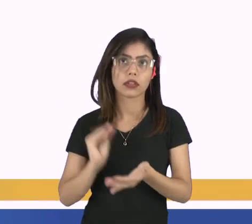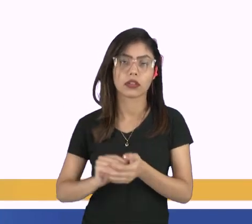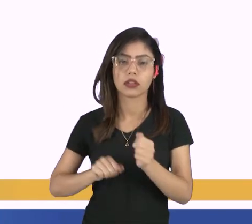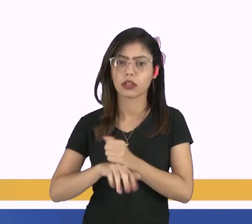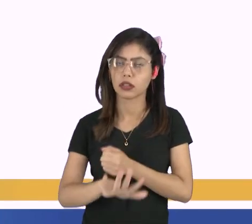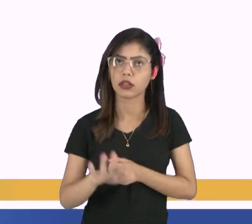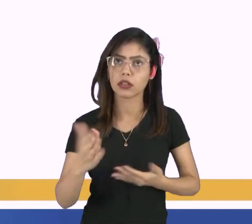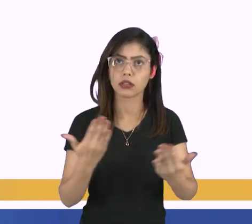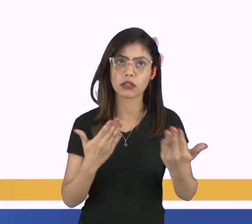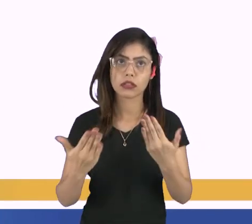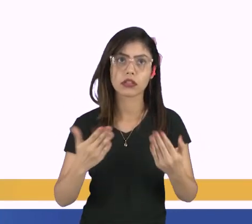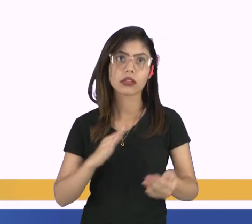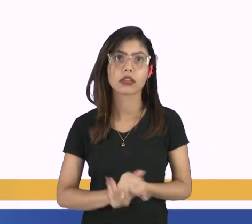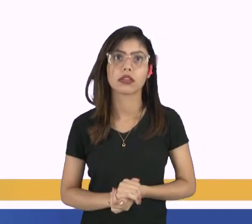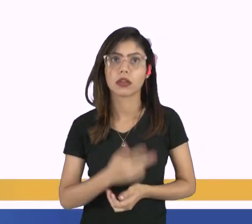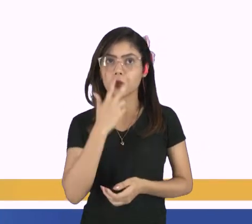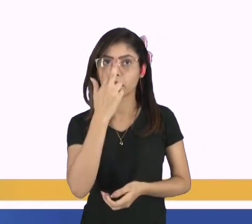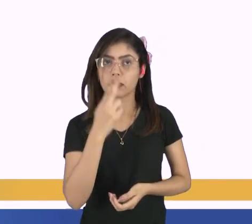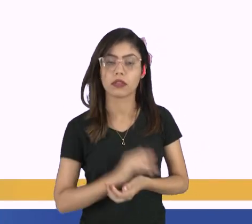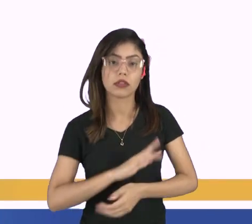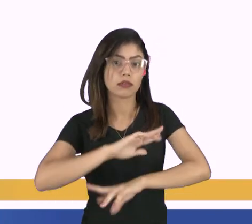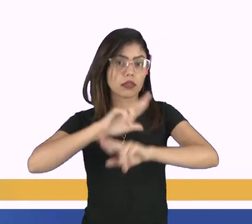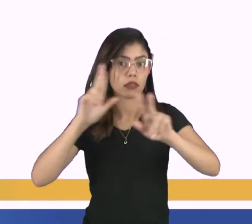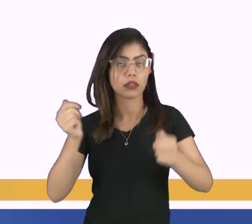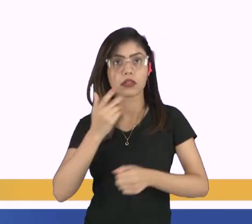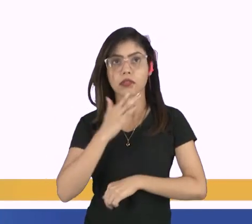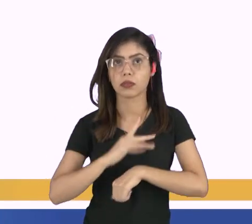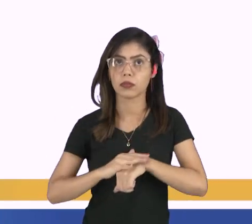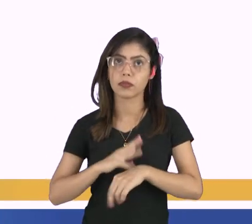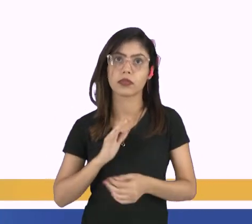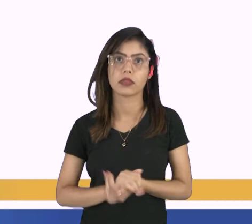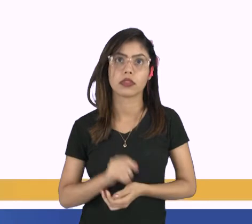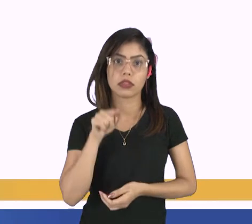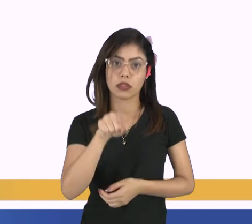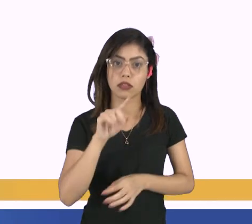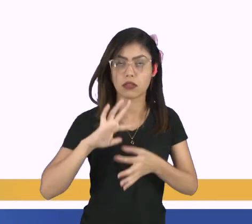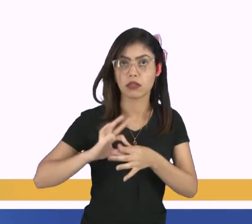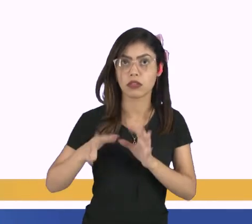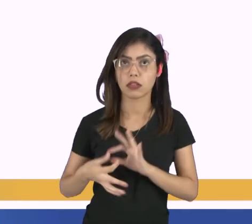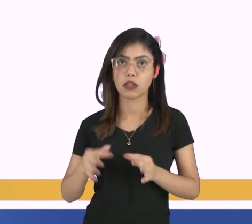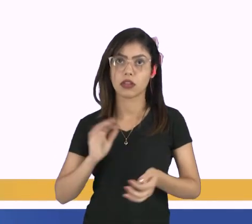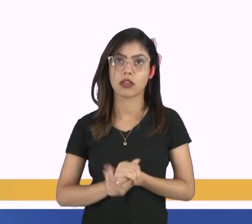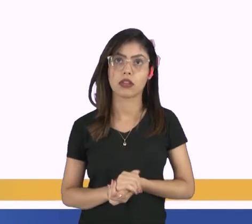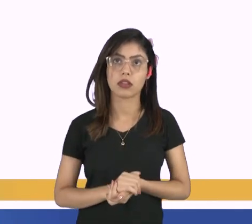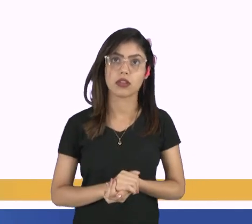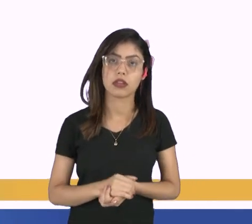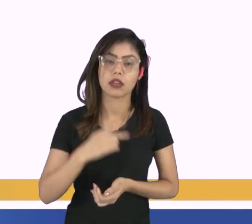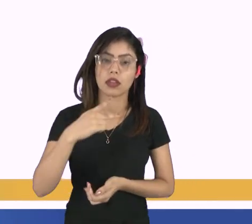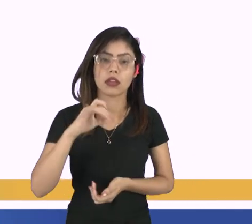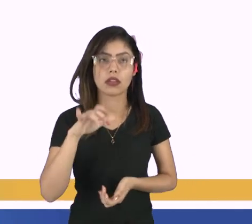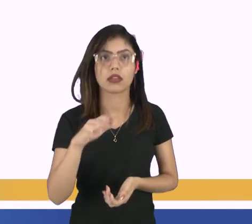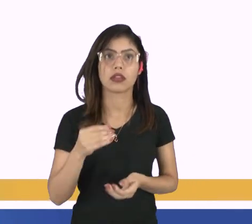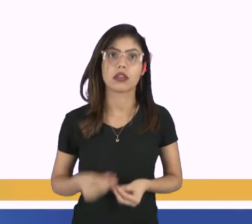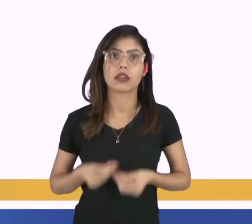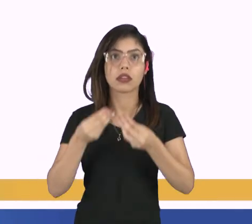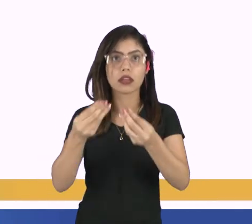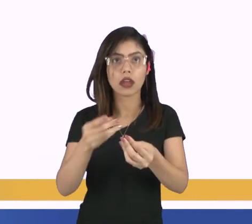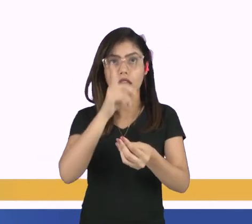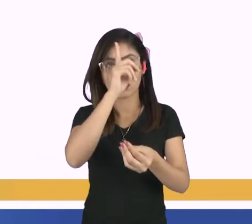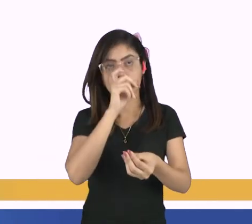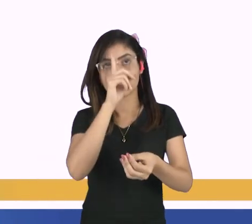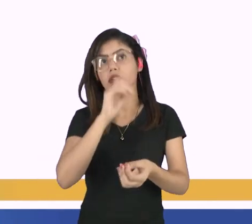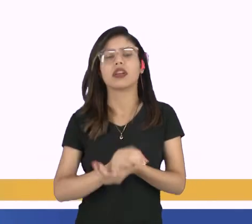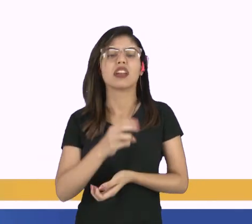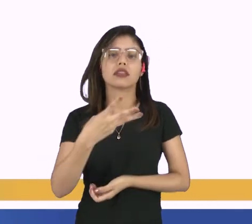de saneamento está relacionada com o aparecimento de várias doenças. Nesse contexto, um paciente dá entrada em um pronto atendimento, relatando